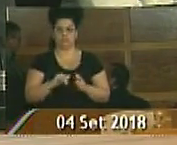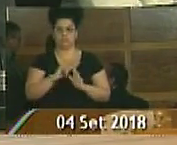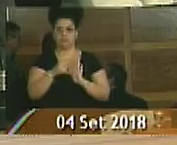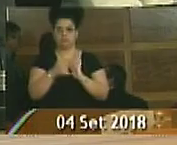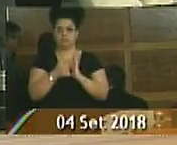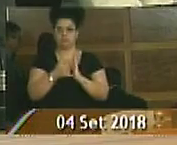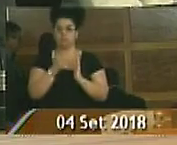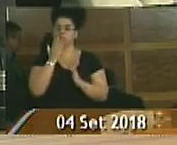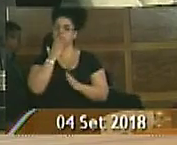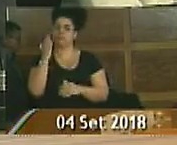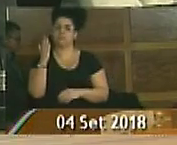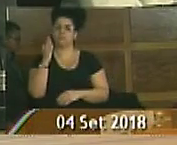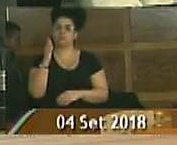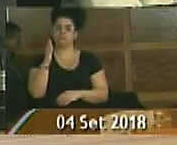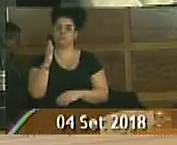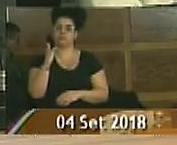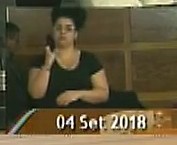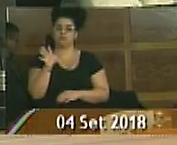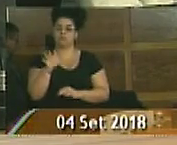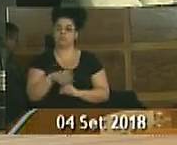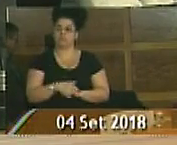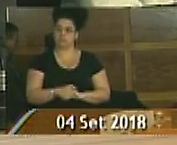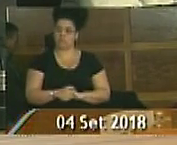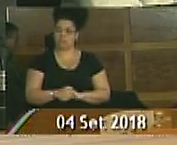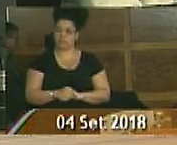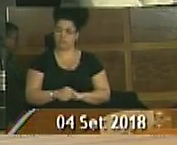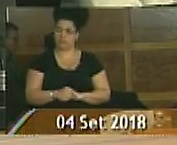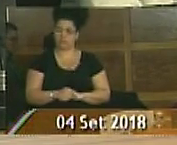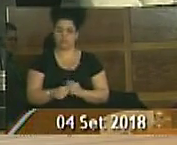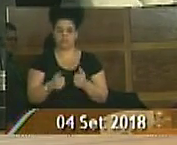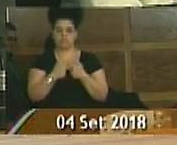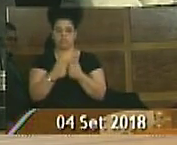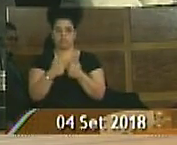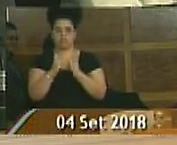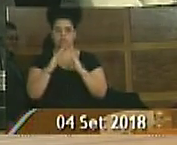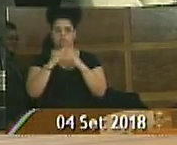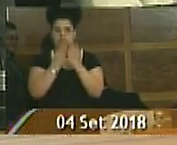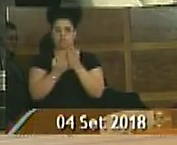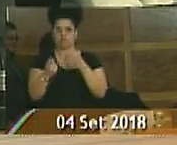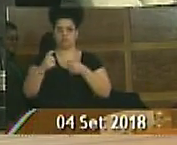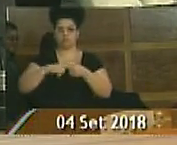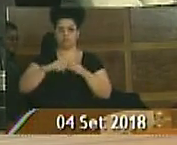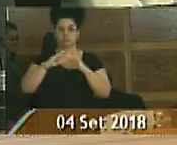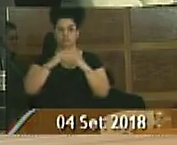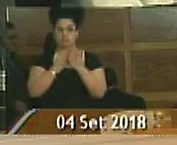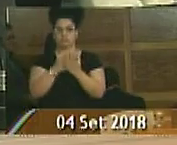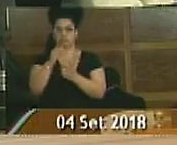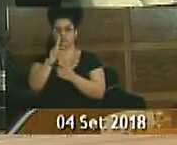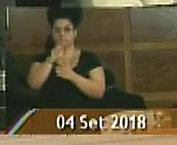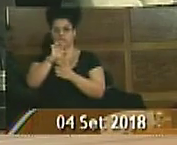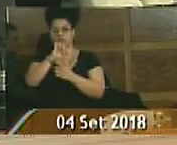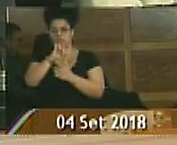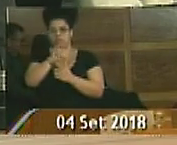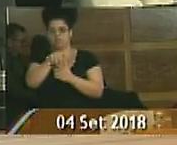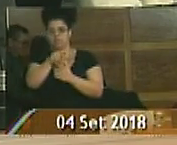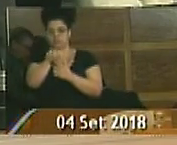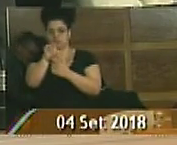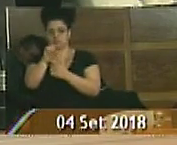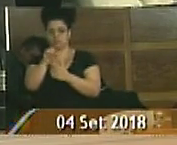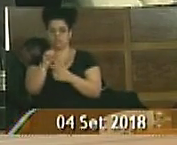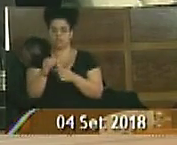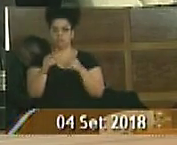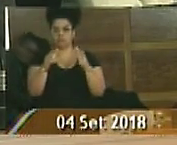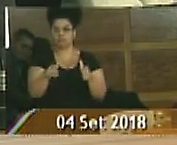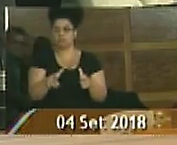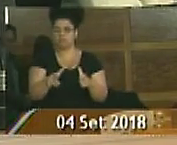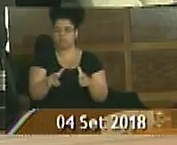4.415, providencia a retomada do ônibus escolar da Escola Municipal Frei João Moreira, localizado na estrada, vereador